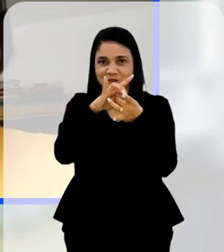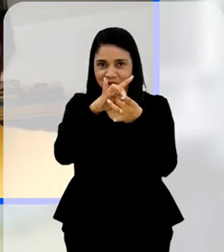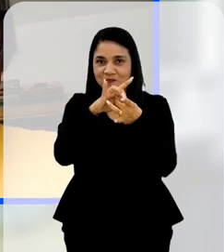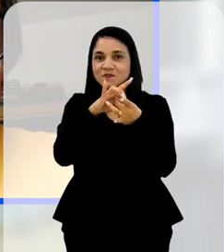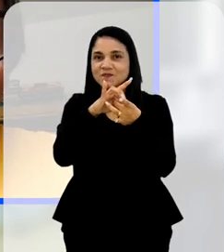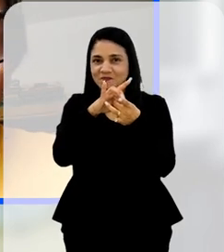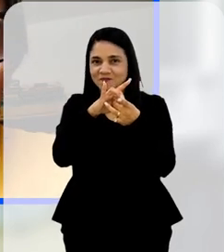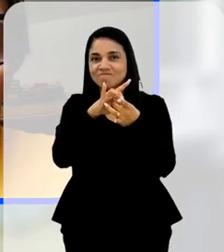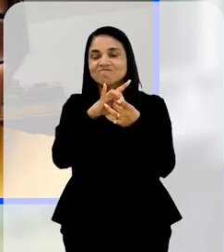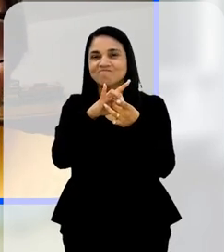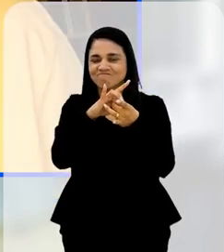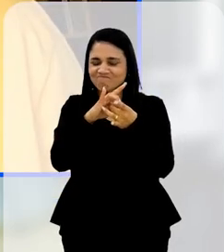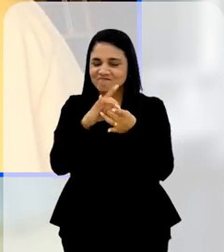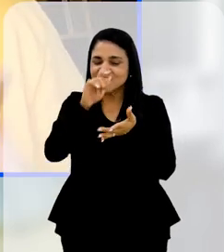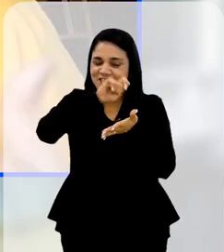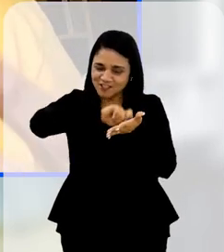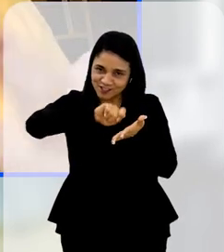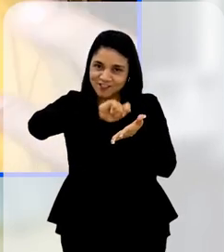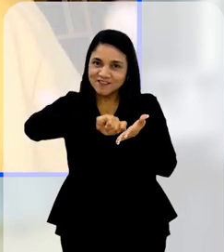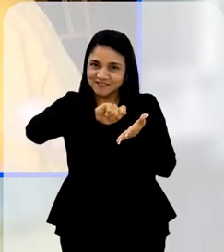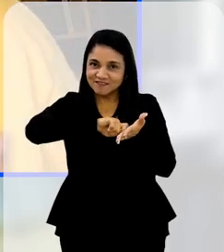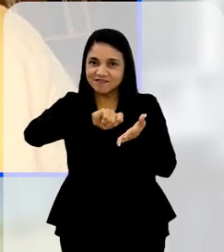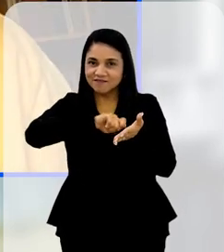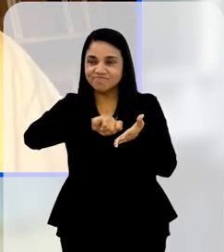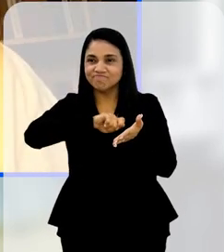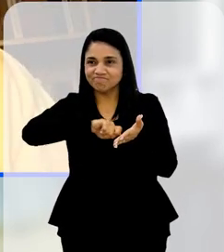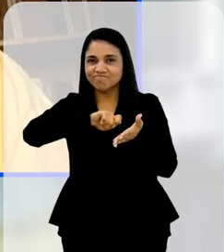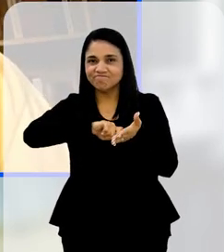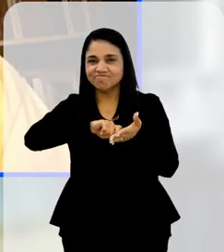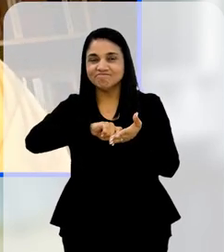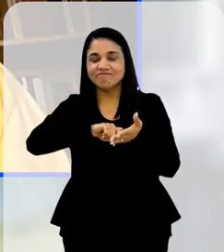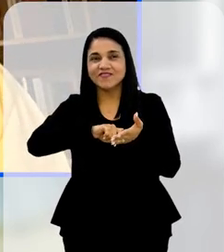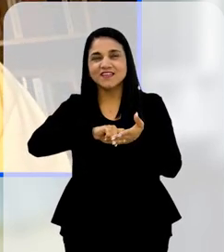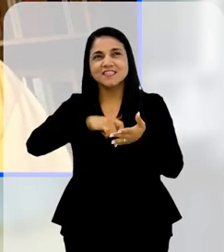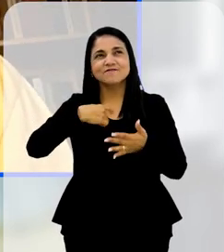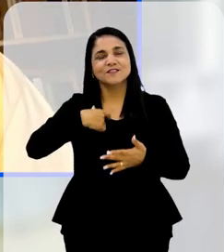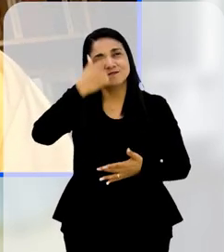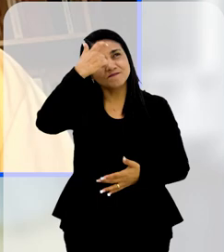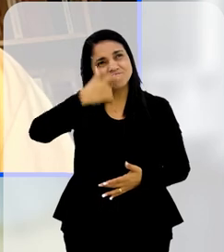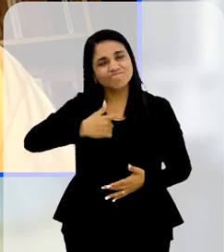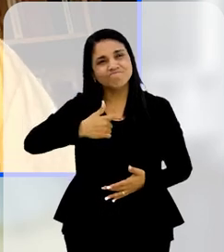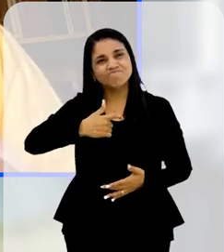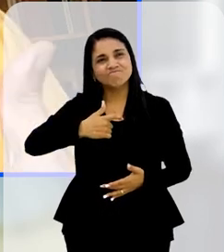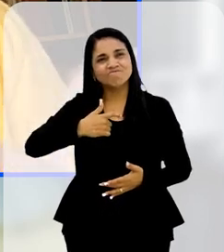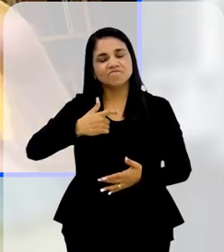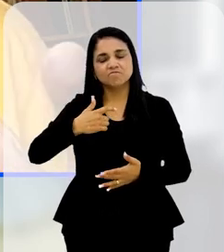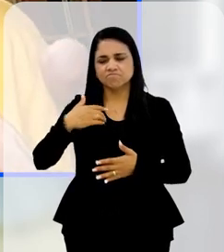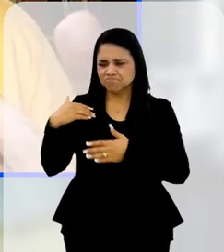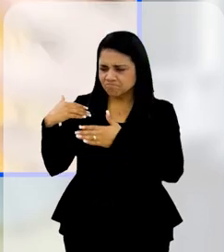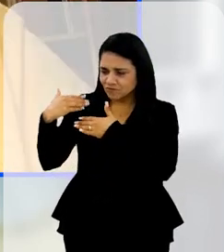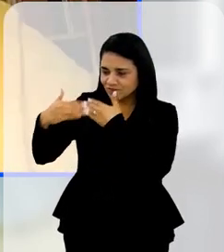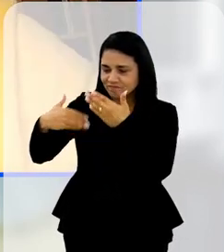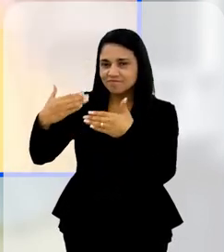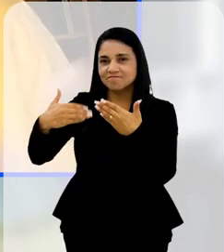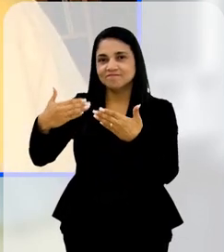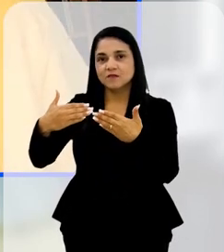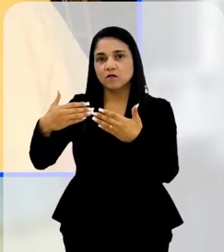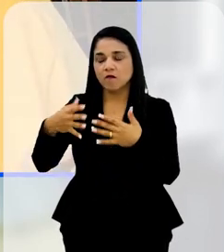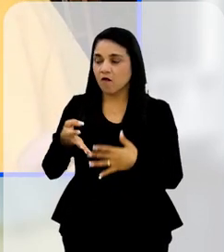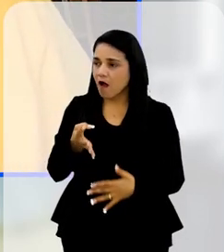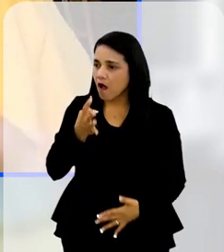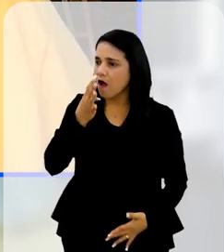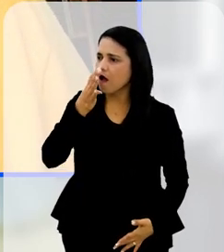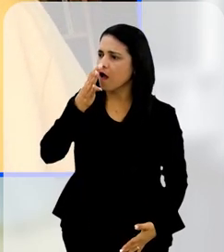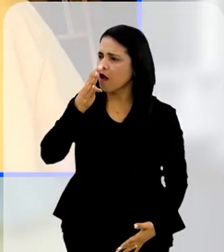desenhada. E eu fico assim, muitas vezes durante o trajeto, eu ficava assim perplexo, que eu dizia, cara, mas